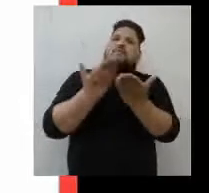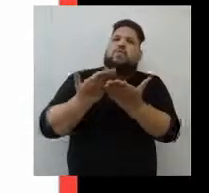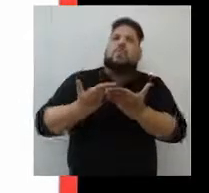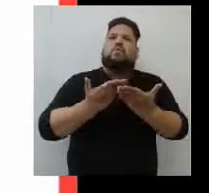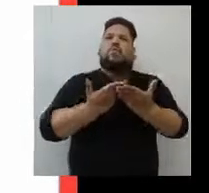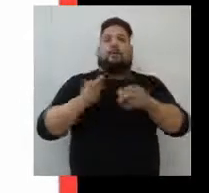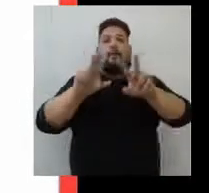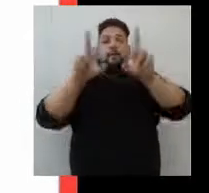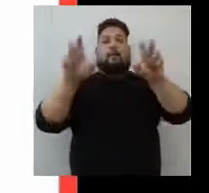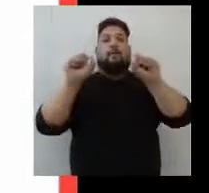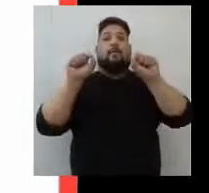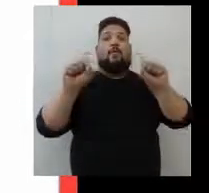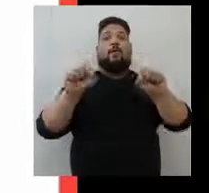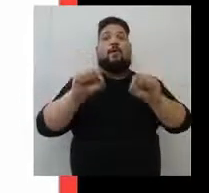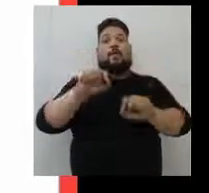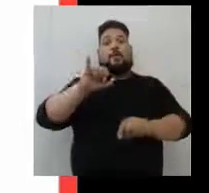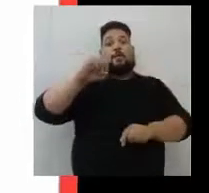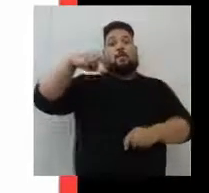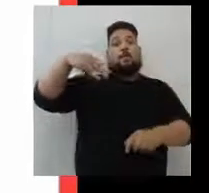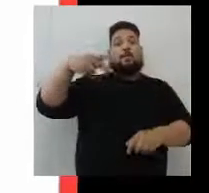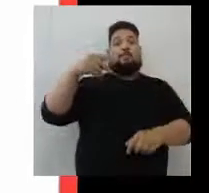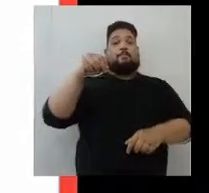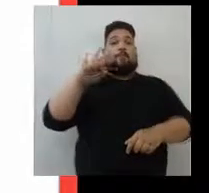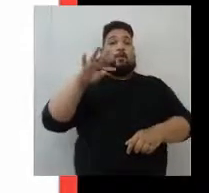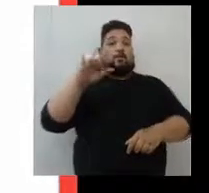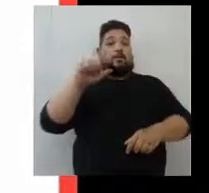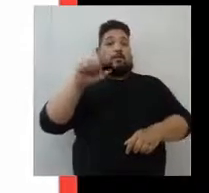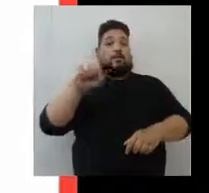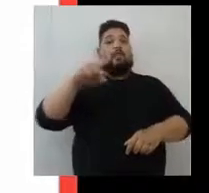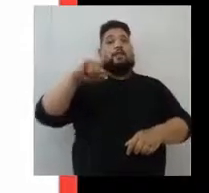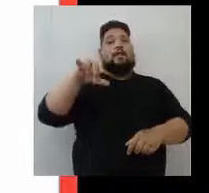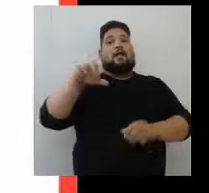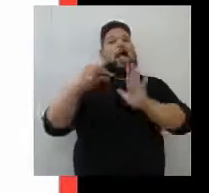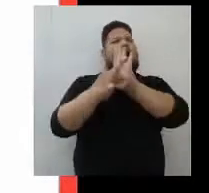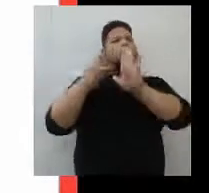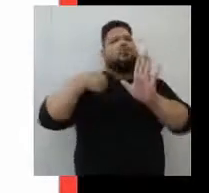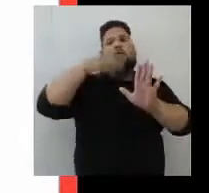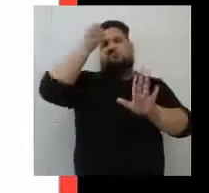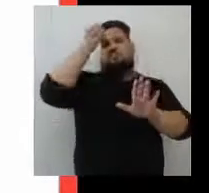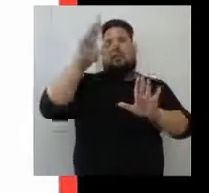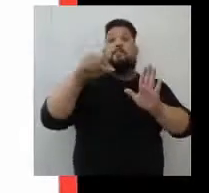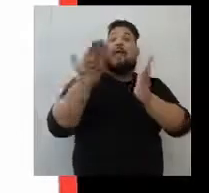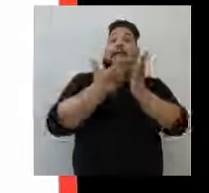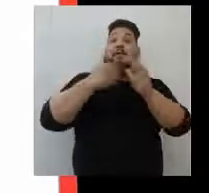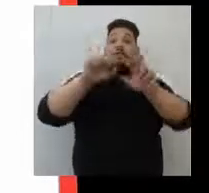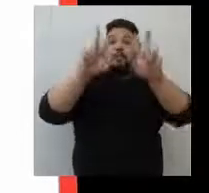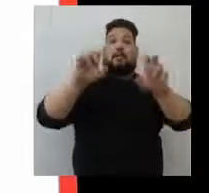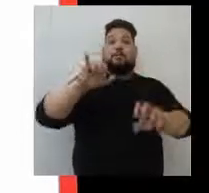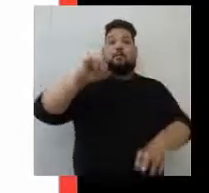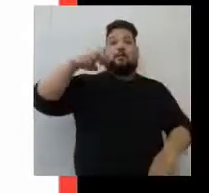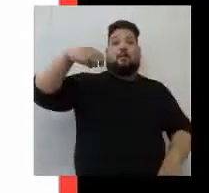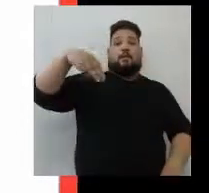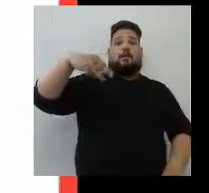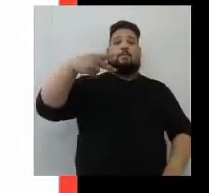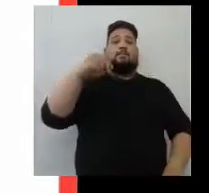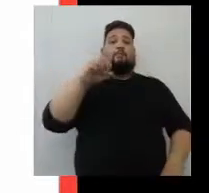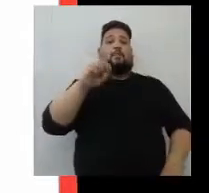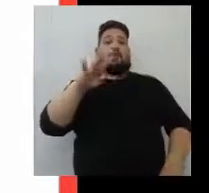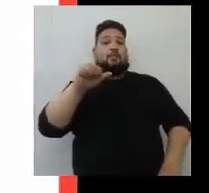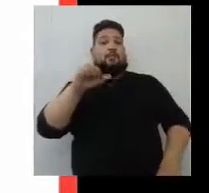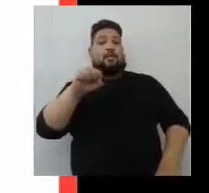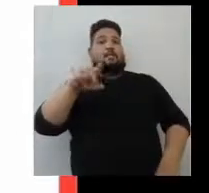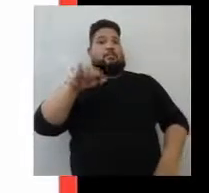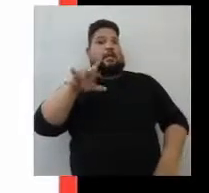chamado Encostas Negras, que no momento me foge o nome do autor, mas o nome do livro é Encostas Negras. Tá